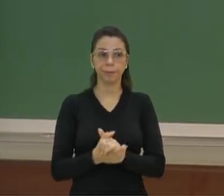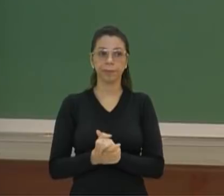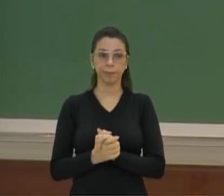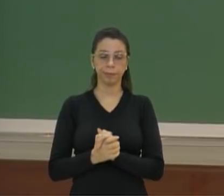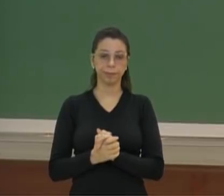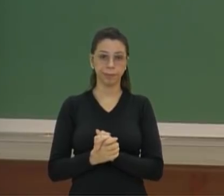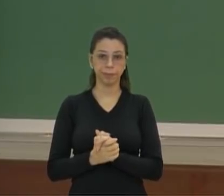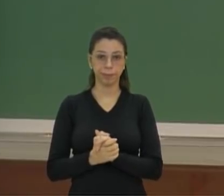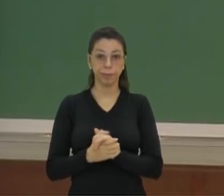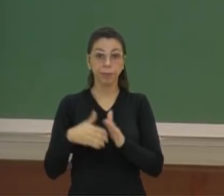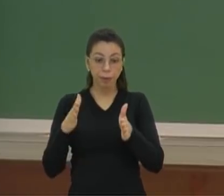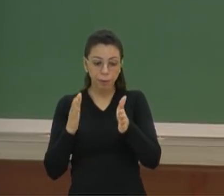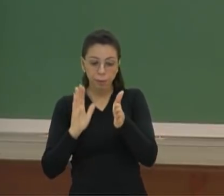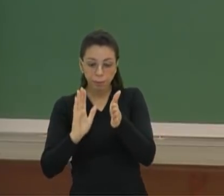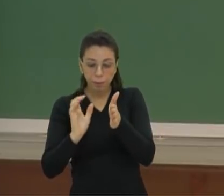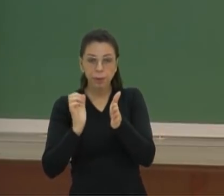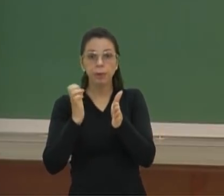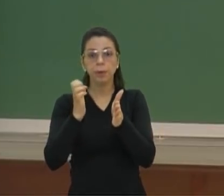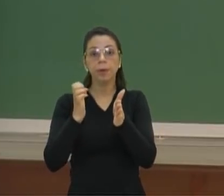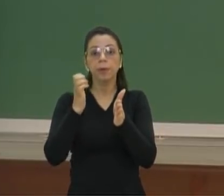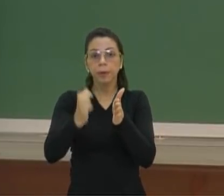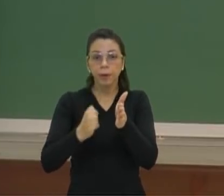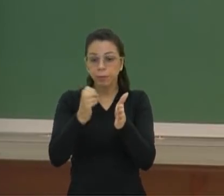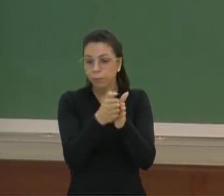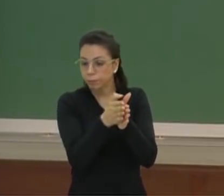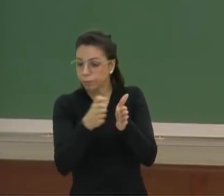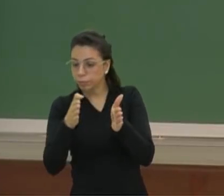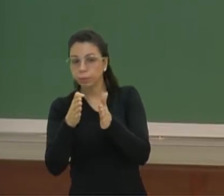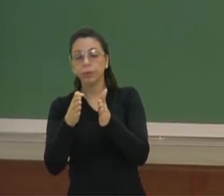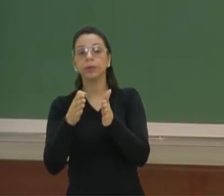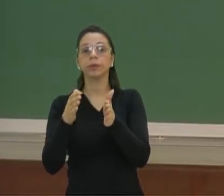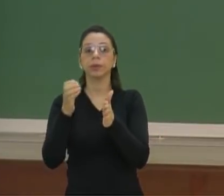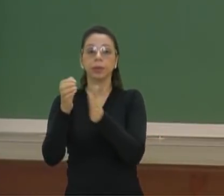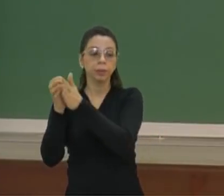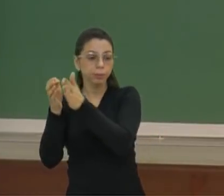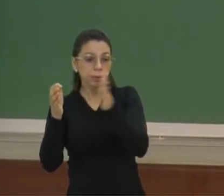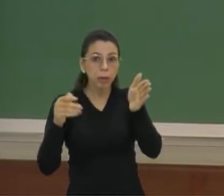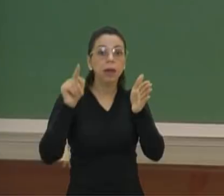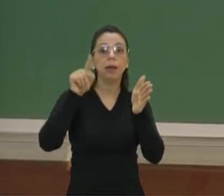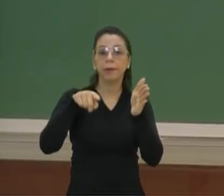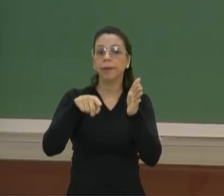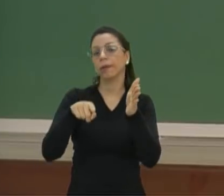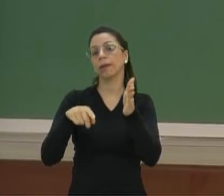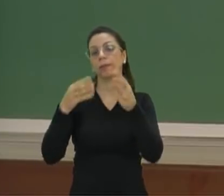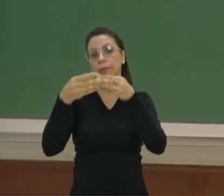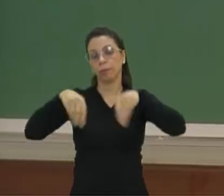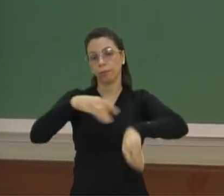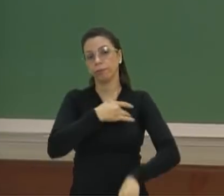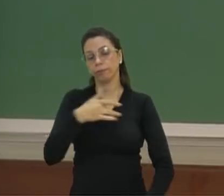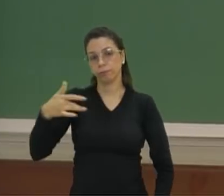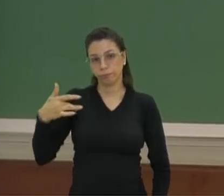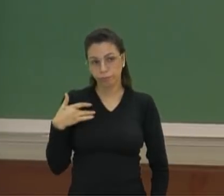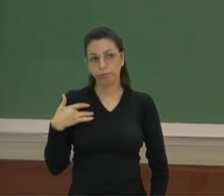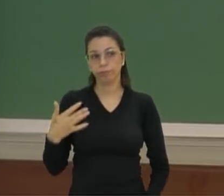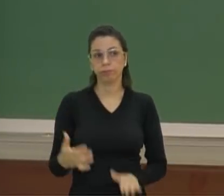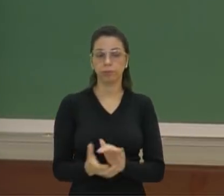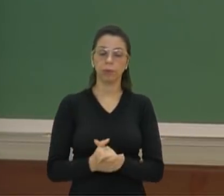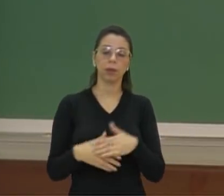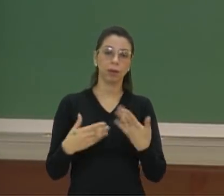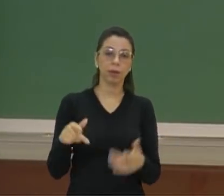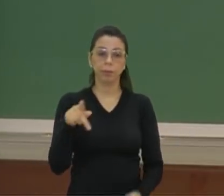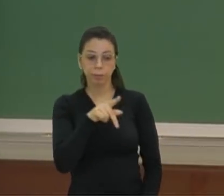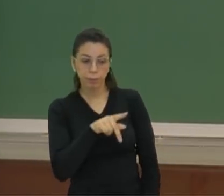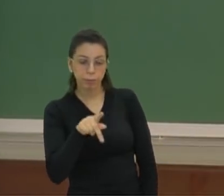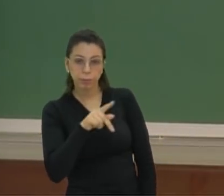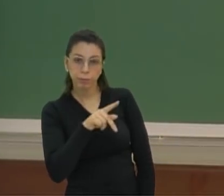caminhão para frente, todos são prejudiciais com uma grande exposição. Ah, Fabiano, mas